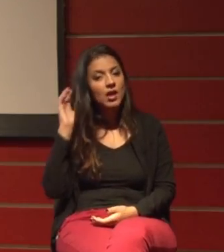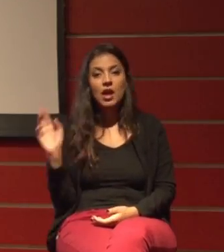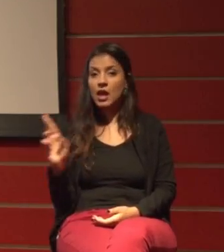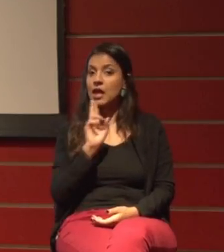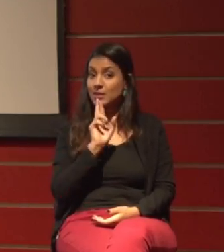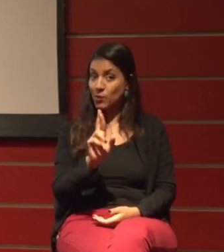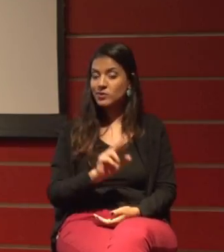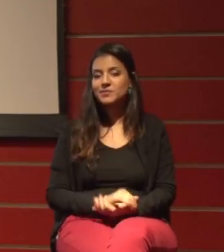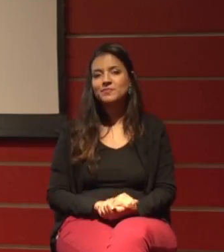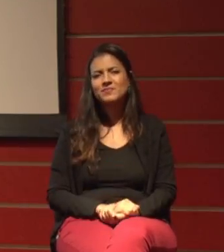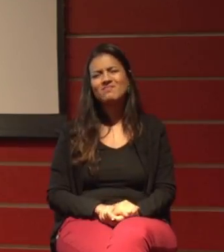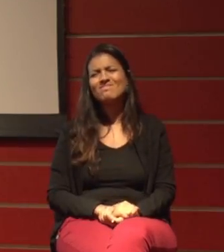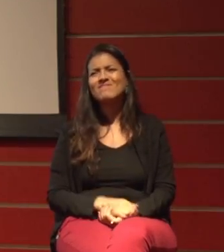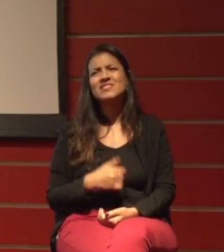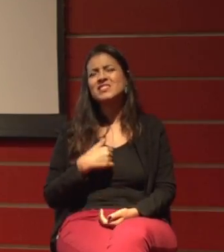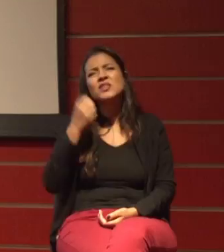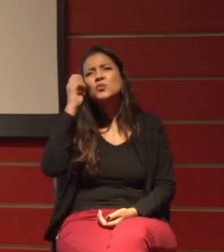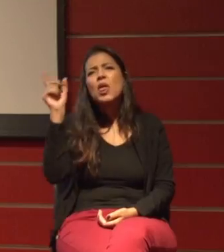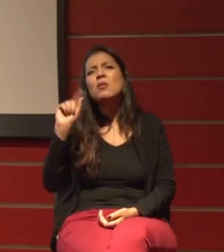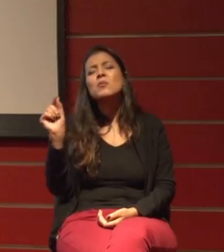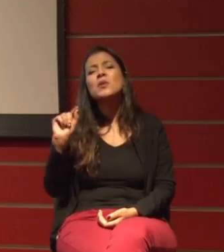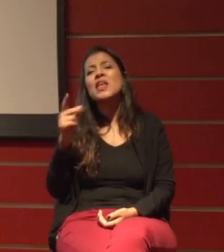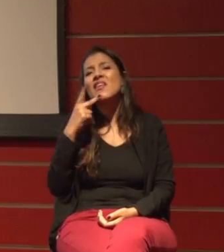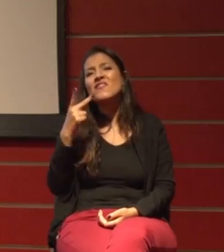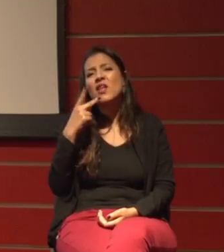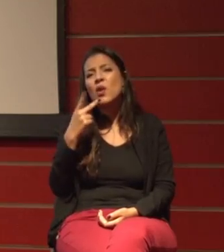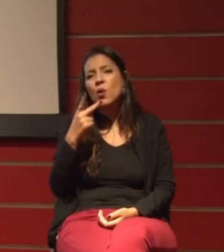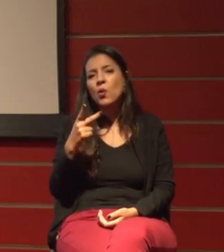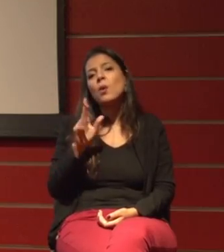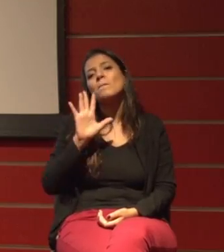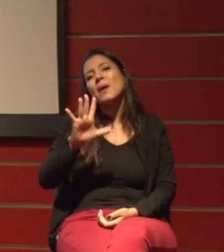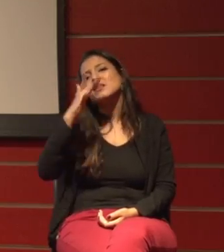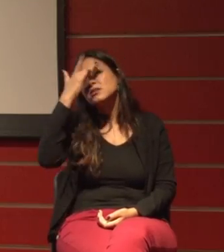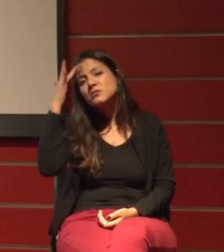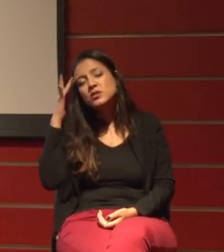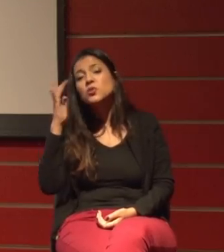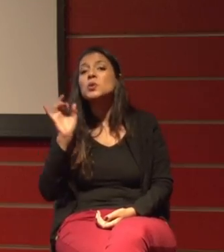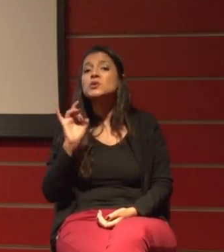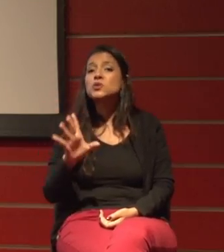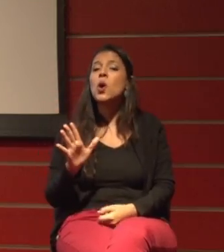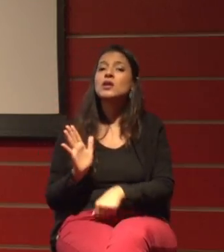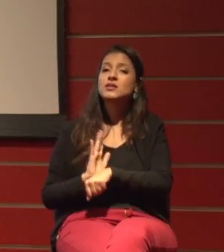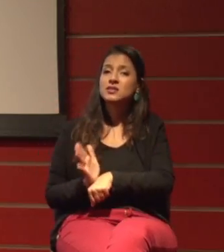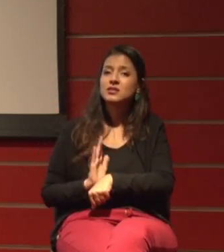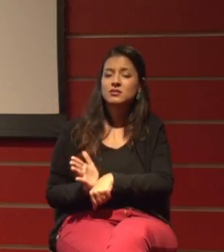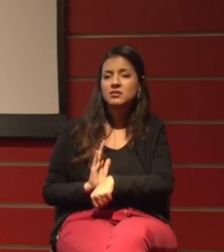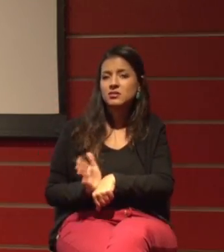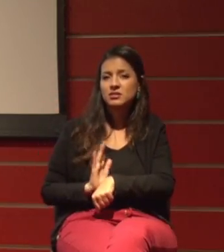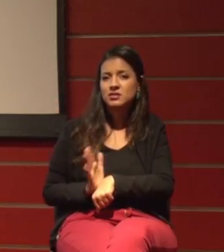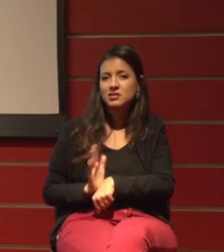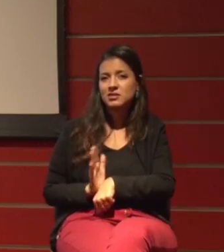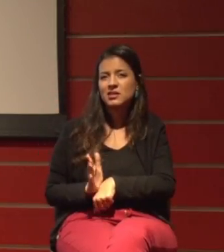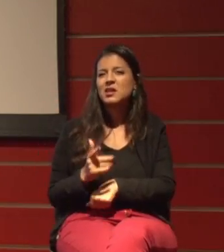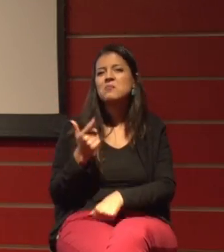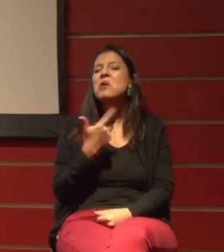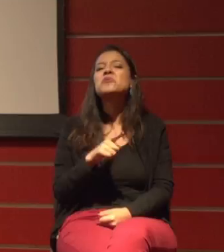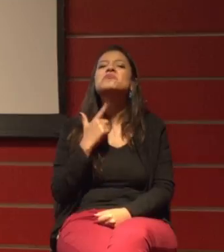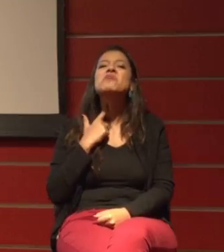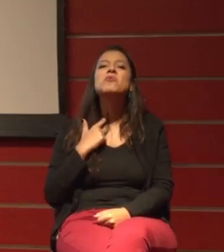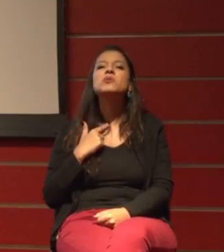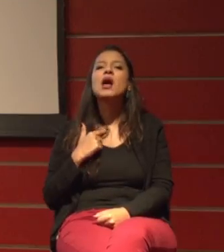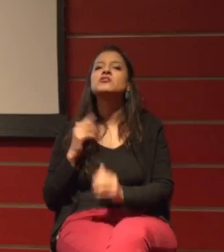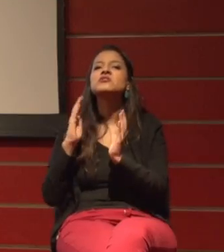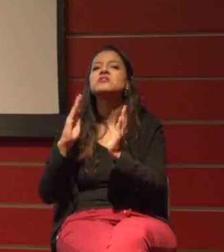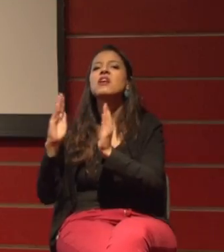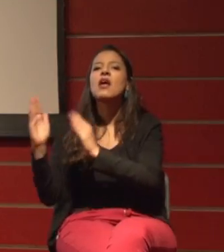lembrar quem foi que ouvi falar isso mas era alguém que que só faz cinema que não tem não não tem vontade de partir pra Série e tá